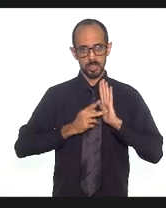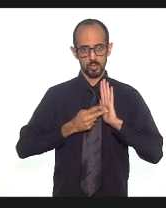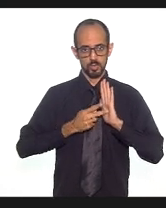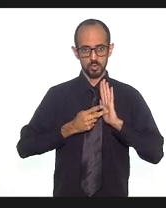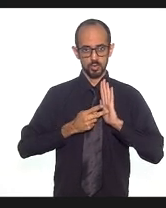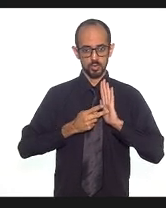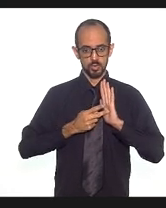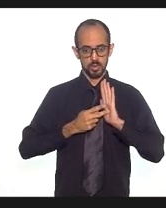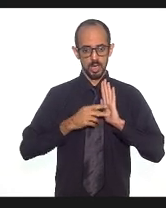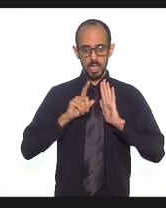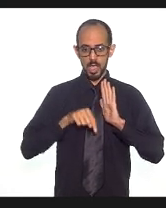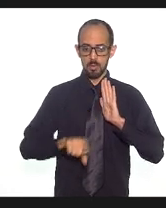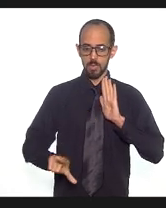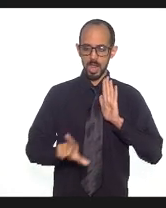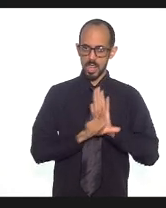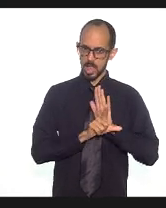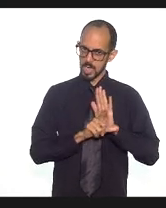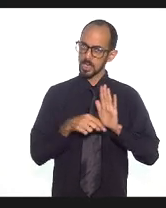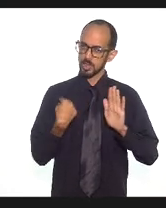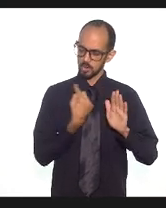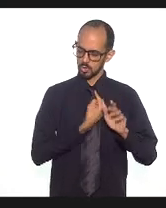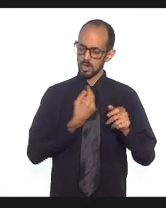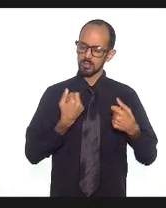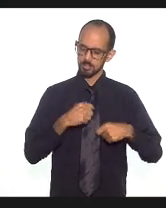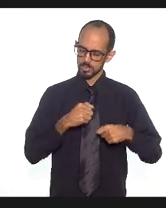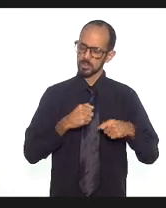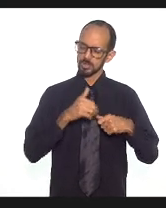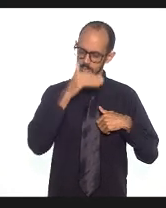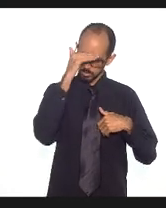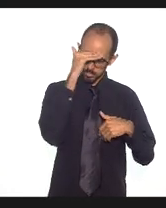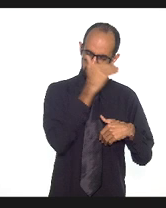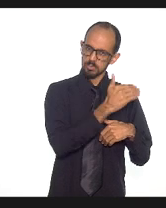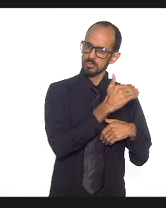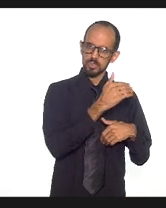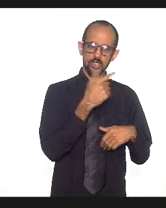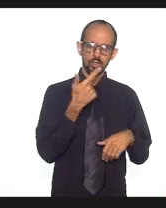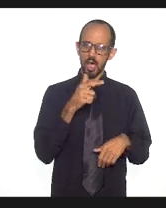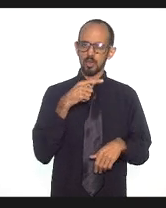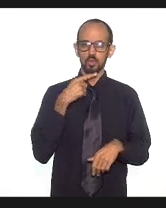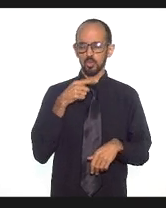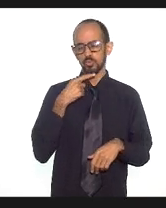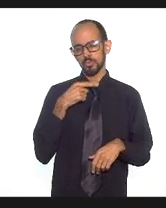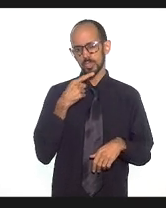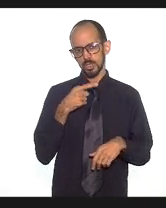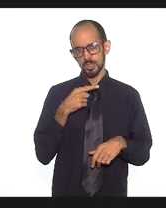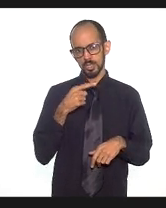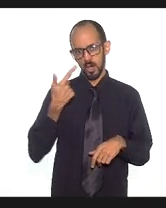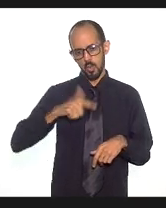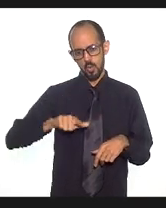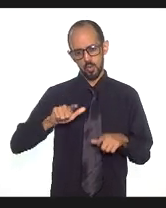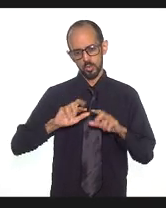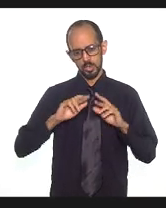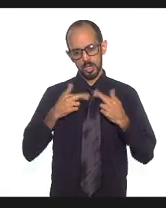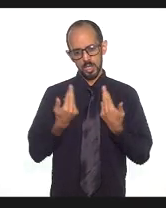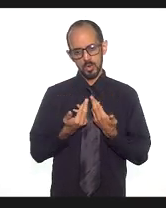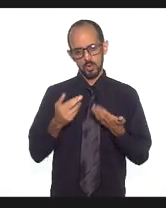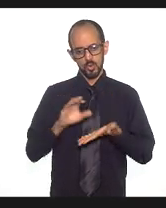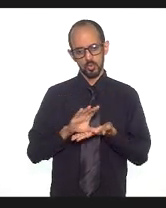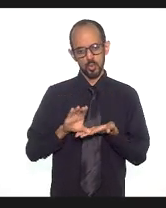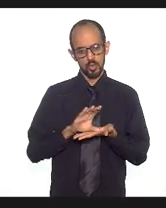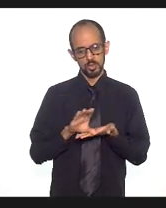É uma lei, né? Se é uma lei, nós vamos cumprir, não tem dúvida disso. Na próxima reunião do conselho, essa lei